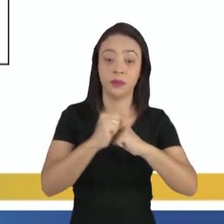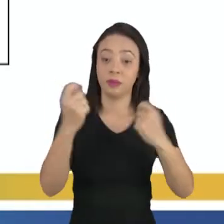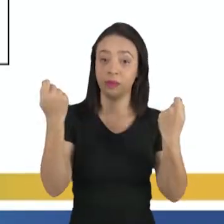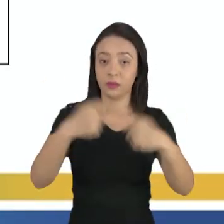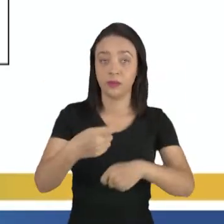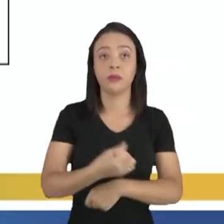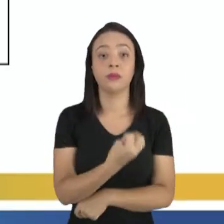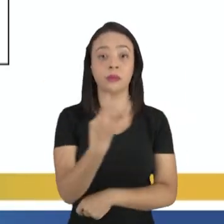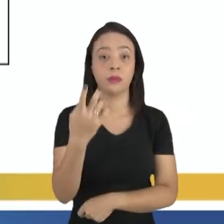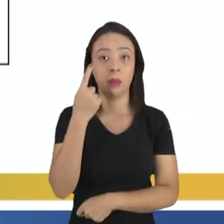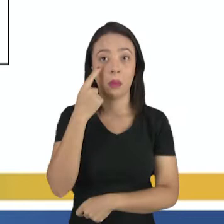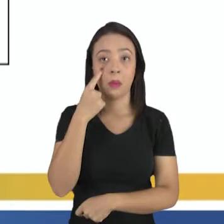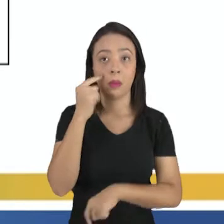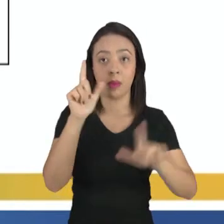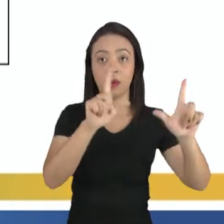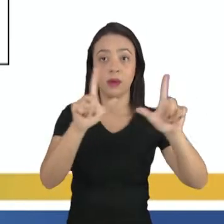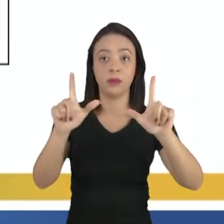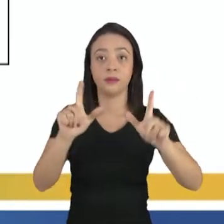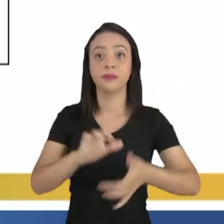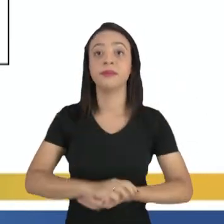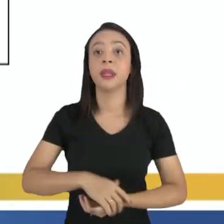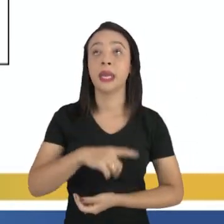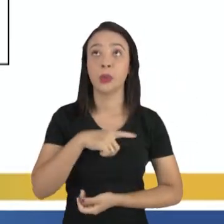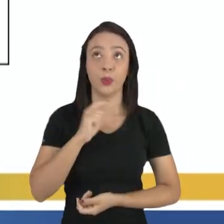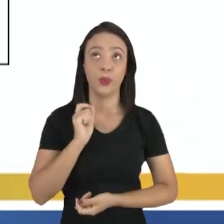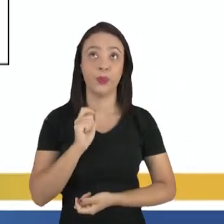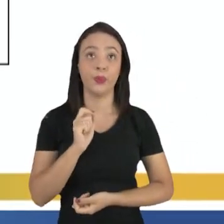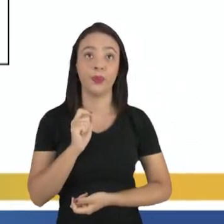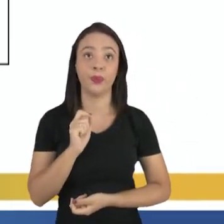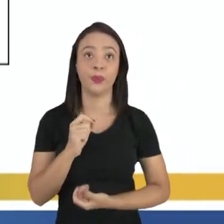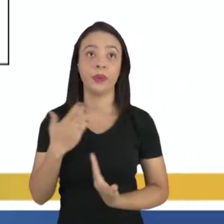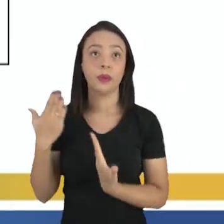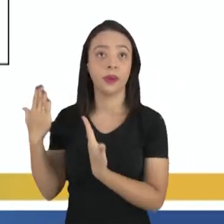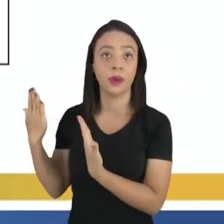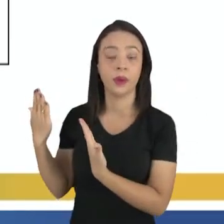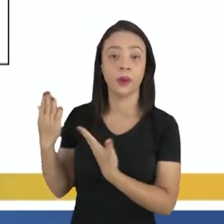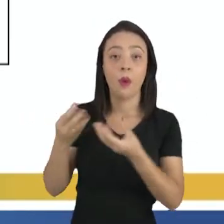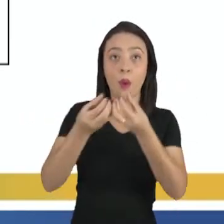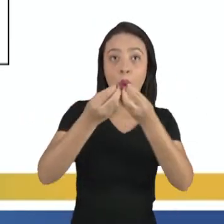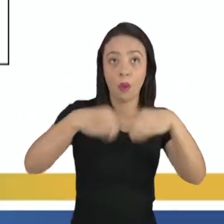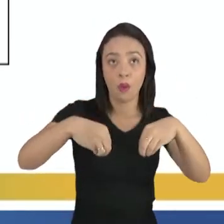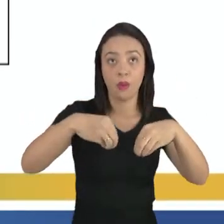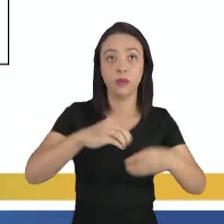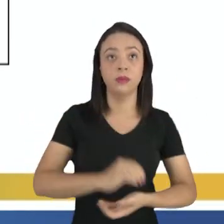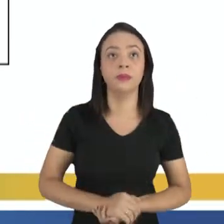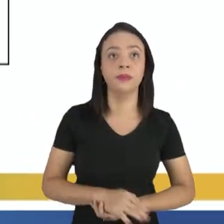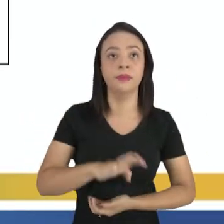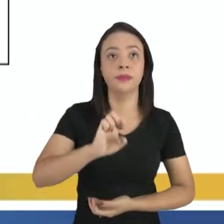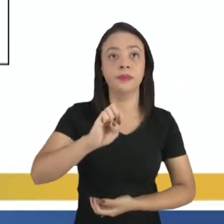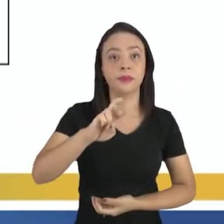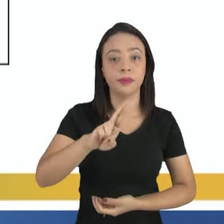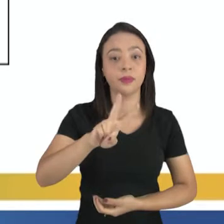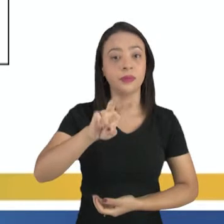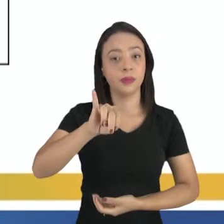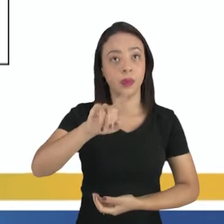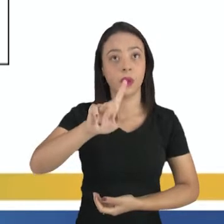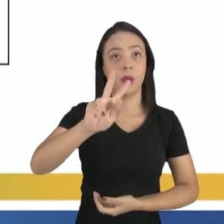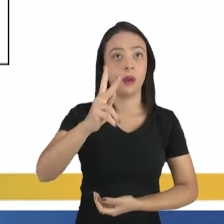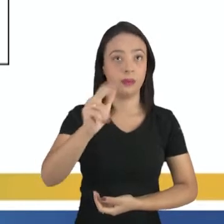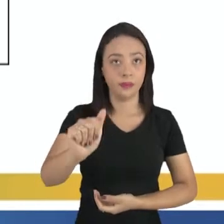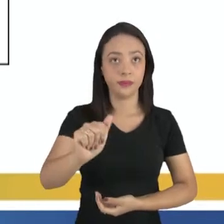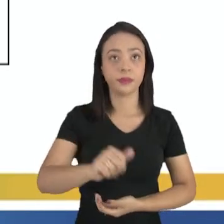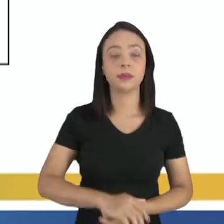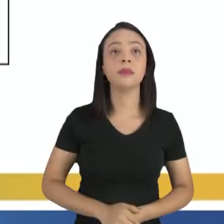contáveis vocês acompanham aí na tela. Então, nós temos aí egg, que é o ovo, pea,